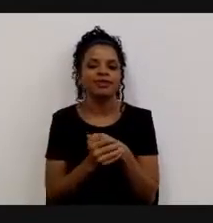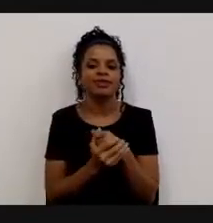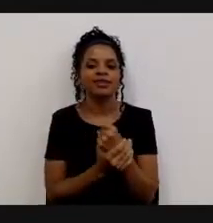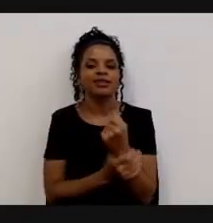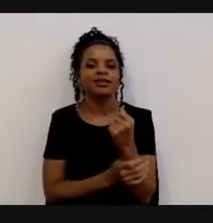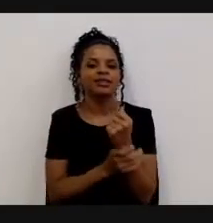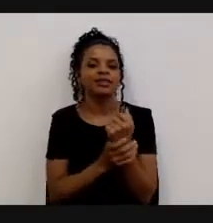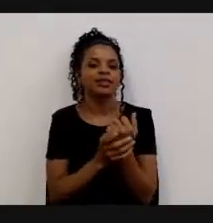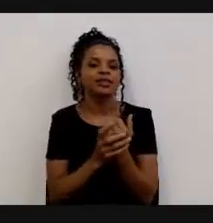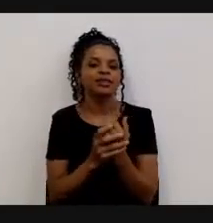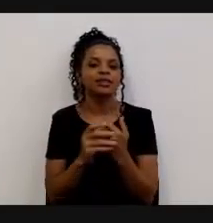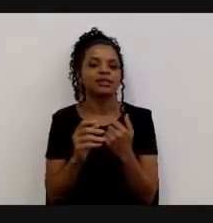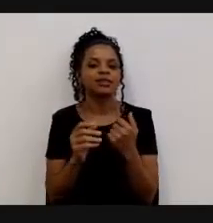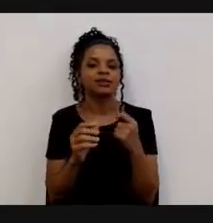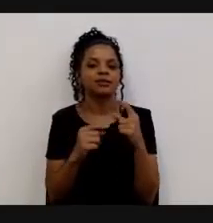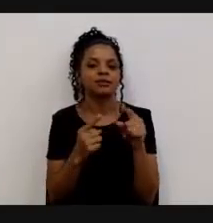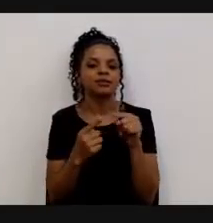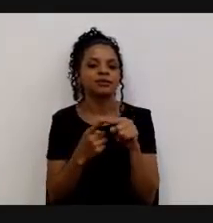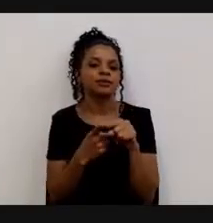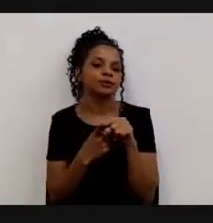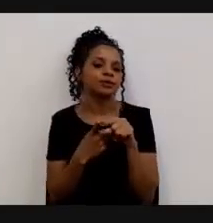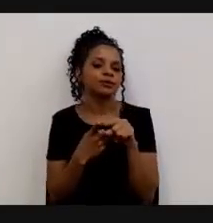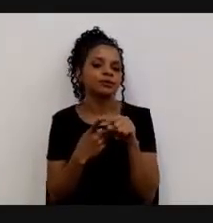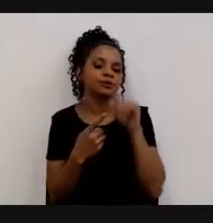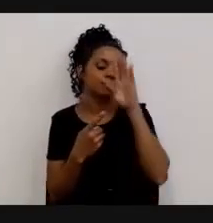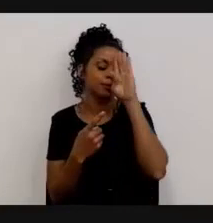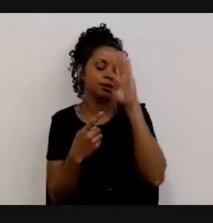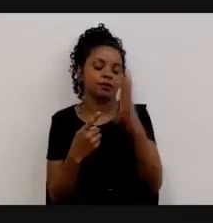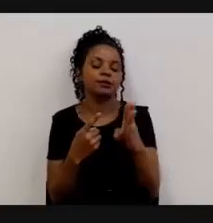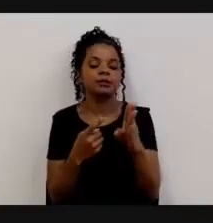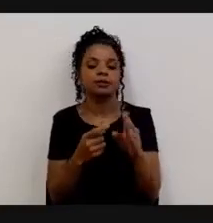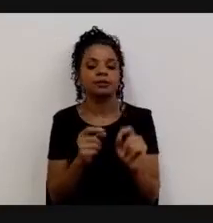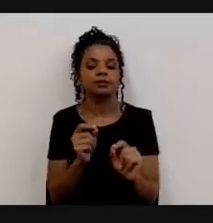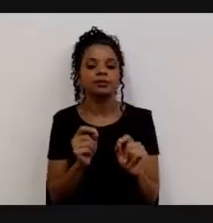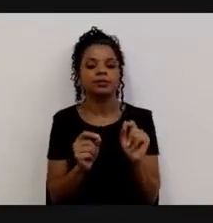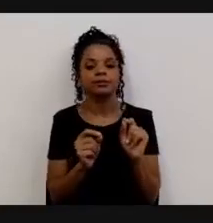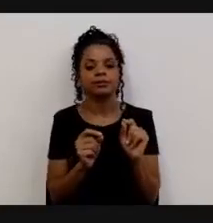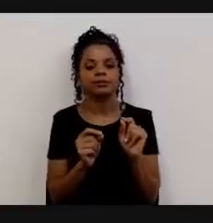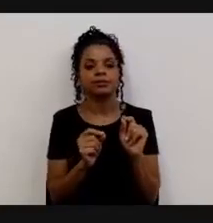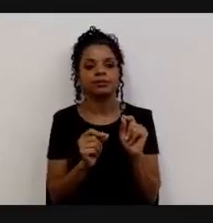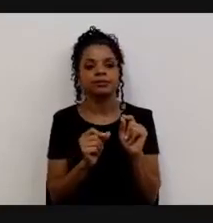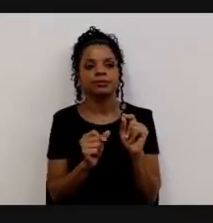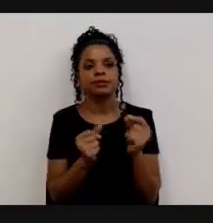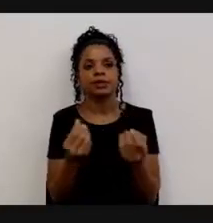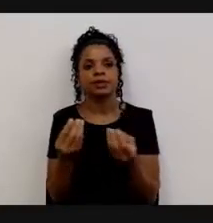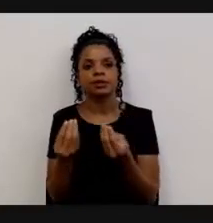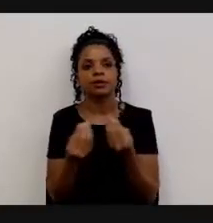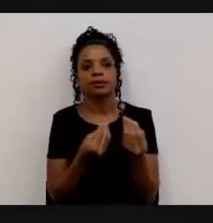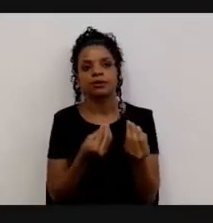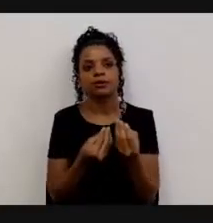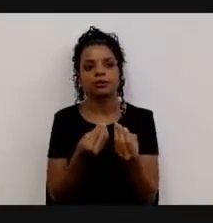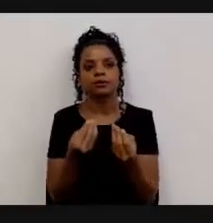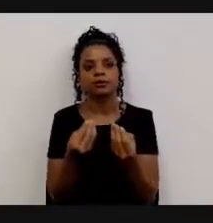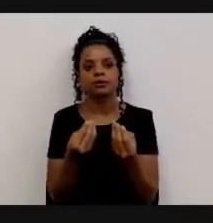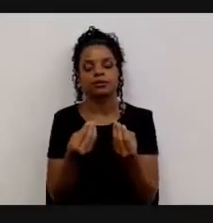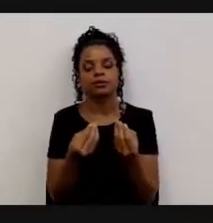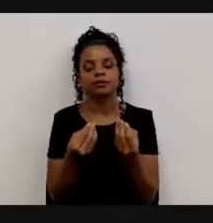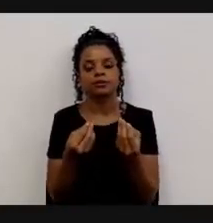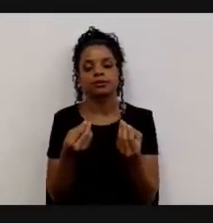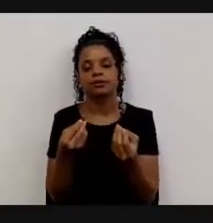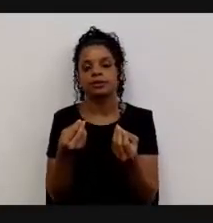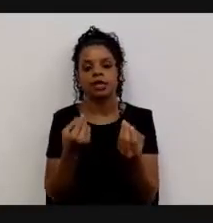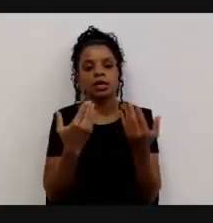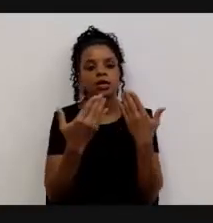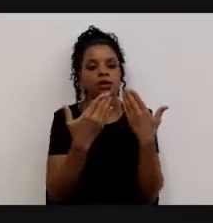Os objetivos da pesquisa. O principal objetivo foi discutir o reflexo que é